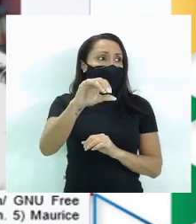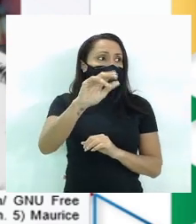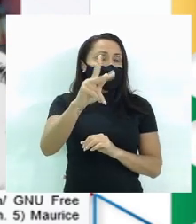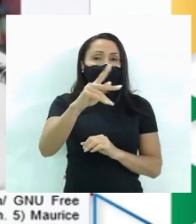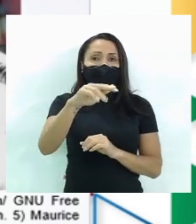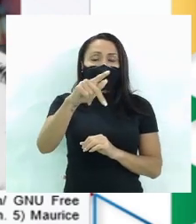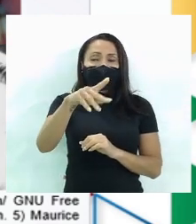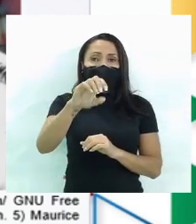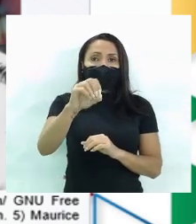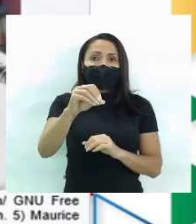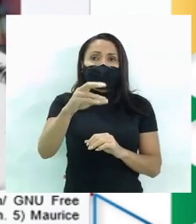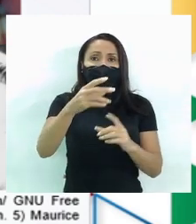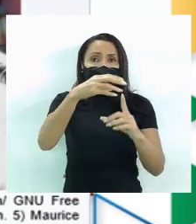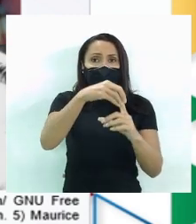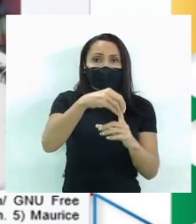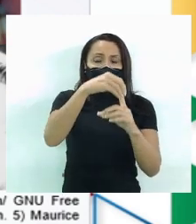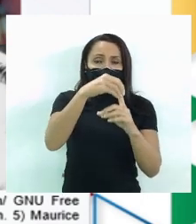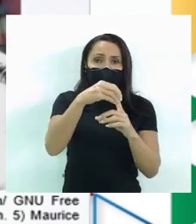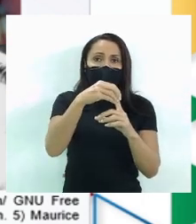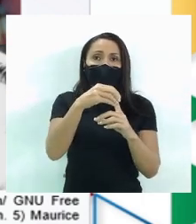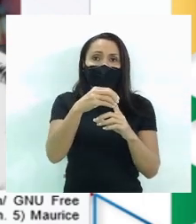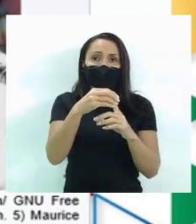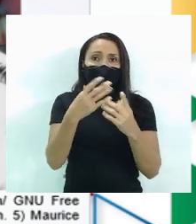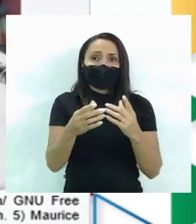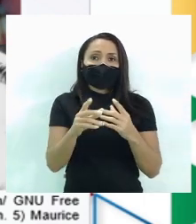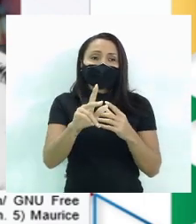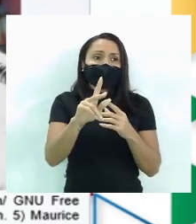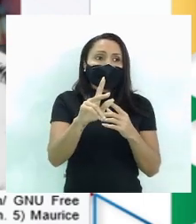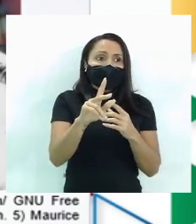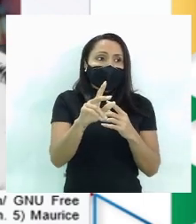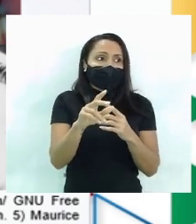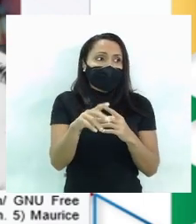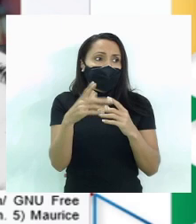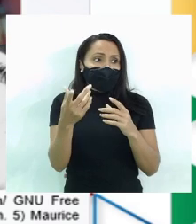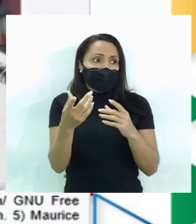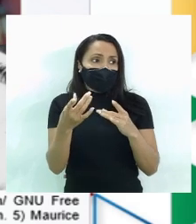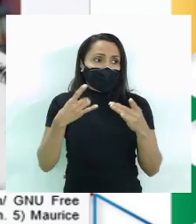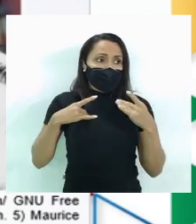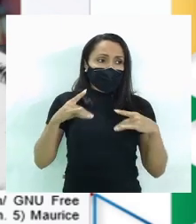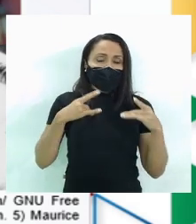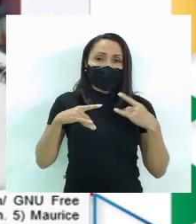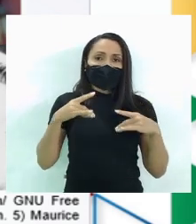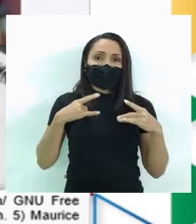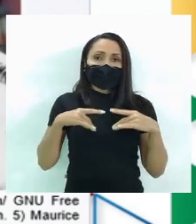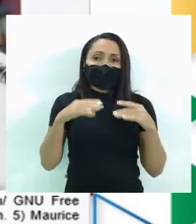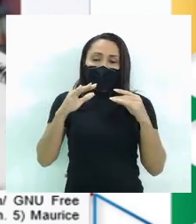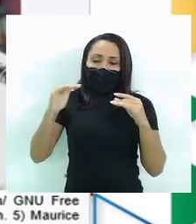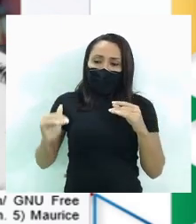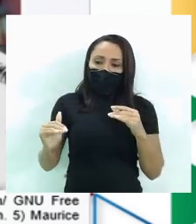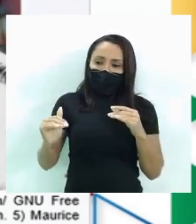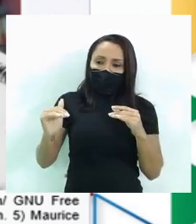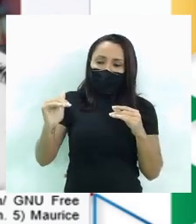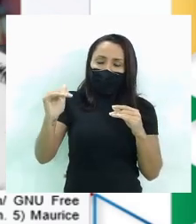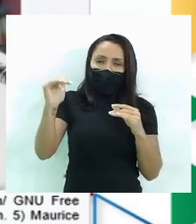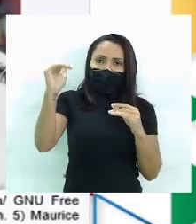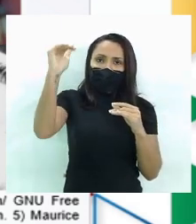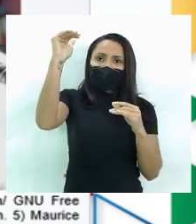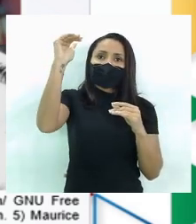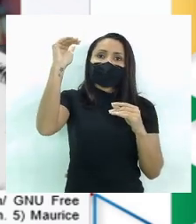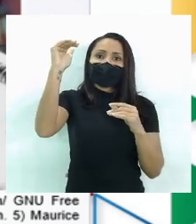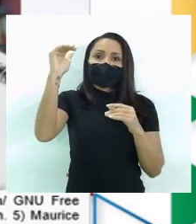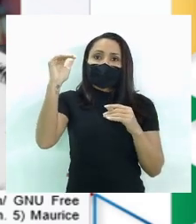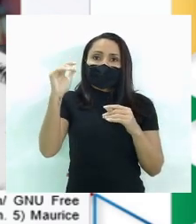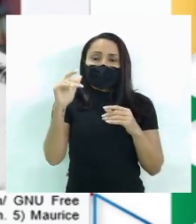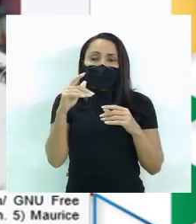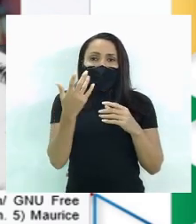As principais glândulas endócrinas humanas. A adenohipófise, que é um hormônio, o hormônio do crescimento, tá certo? Então,